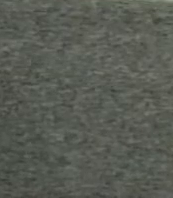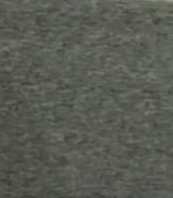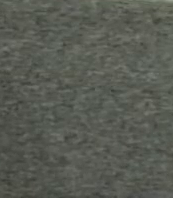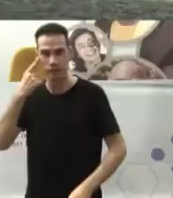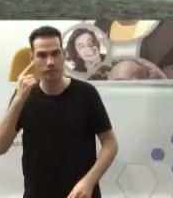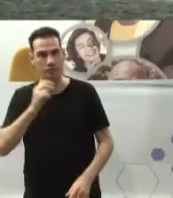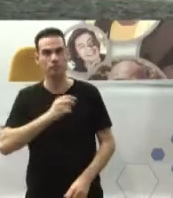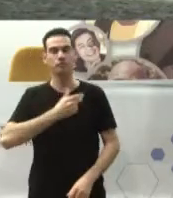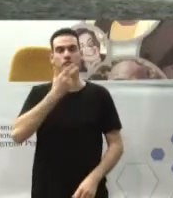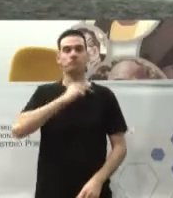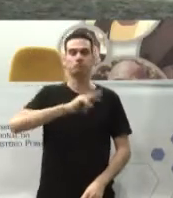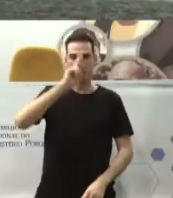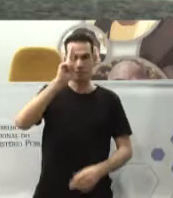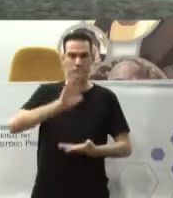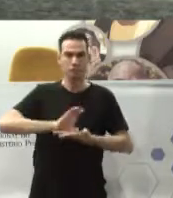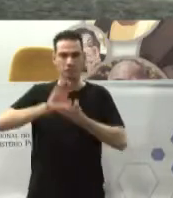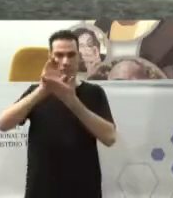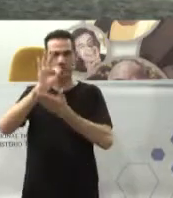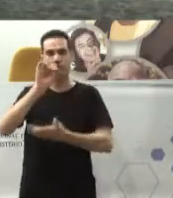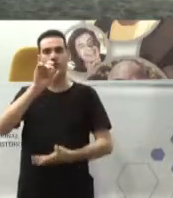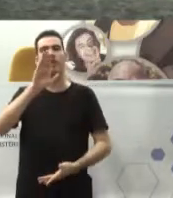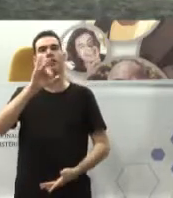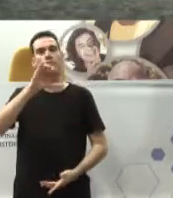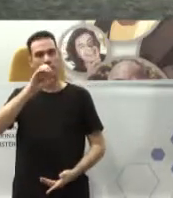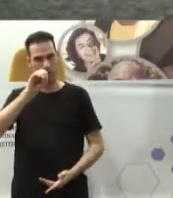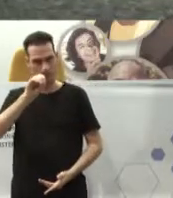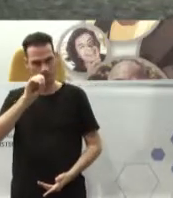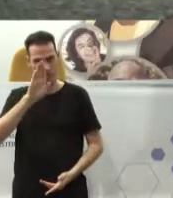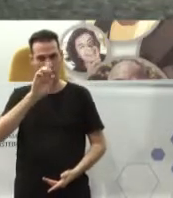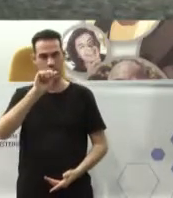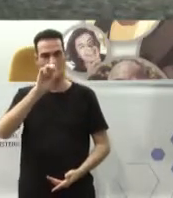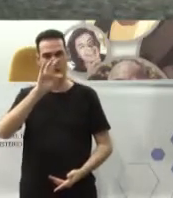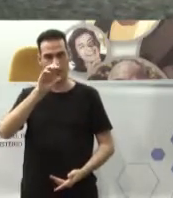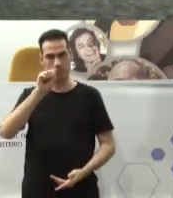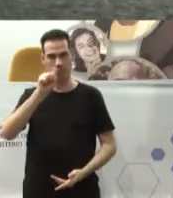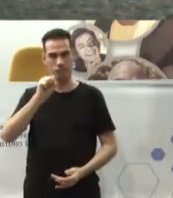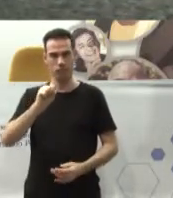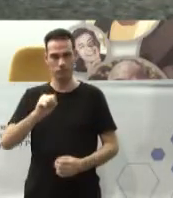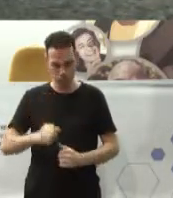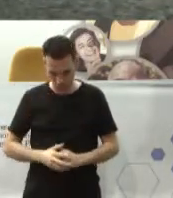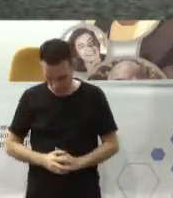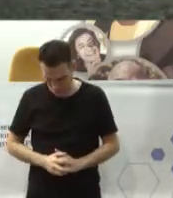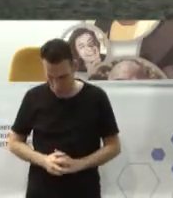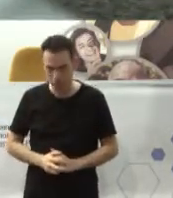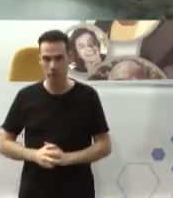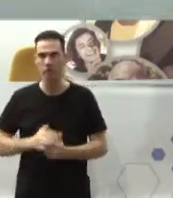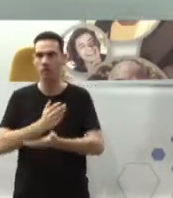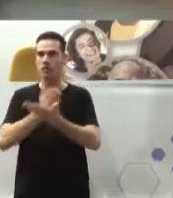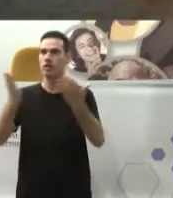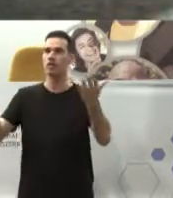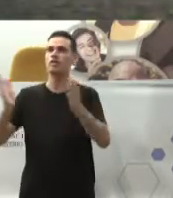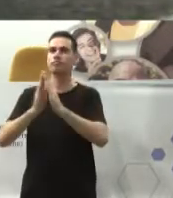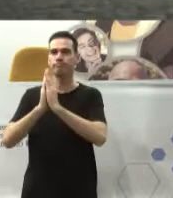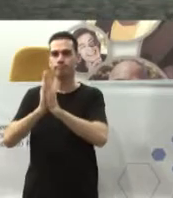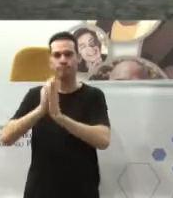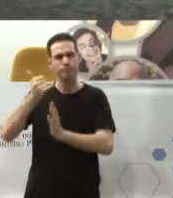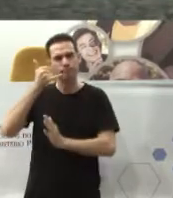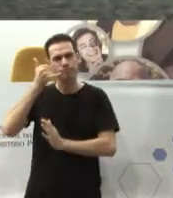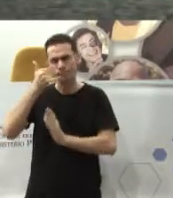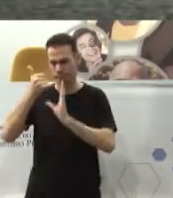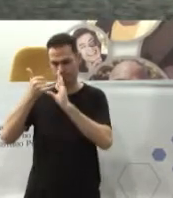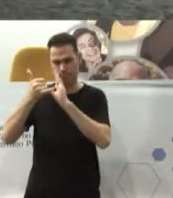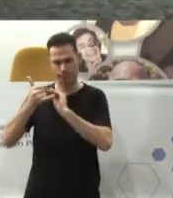conselheiro nacional do Ministério Público, Fábio Bastos Estica. Solicitamos a todos os presentes gentileza de desligarem seus